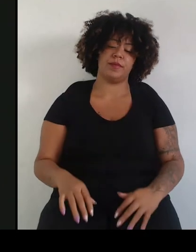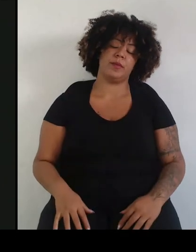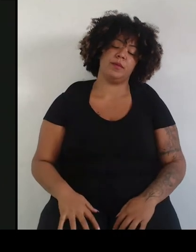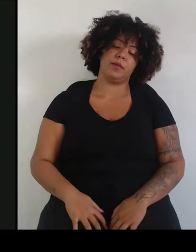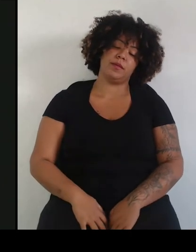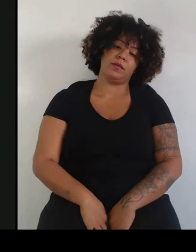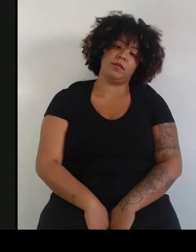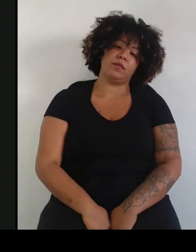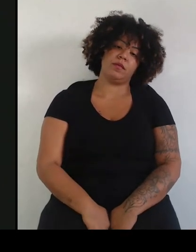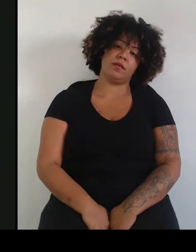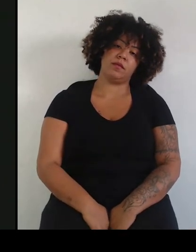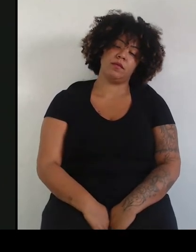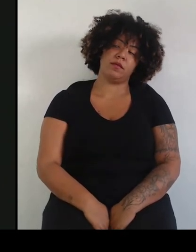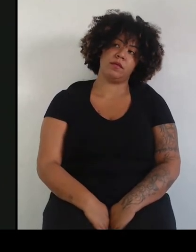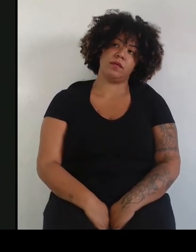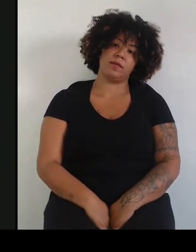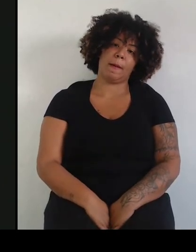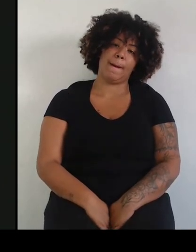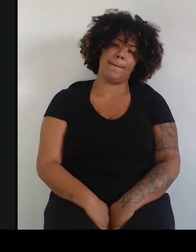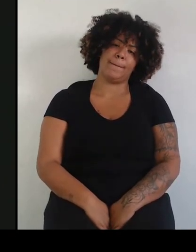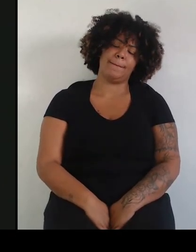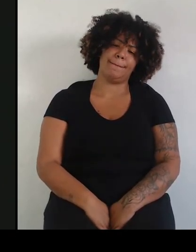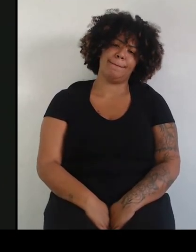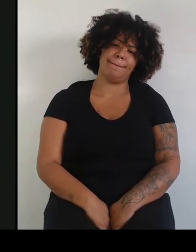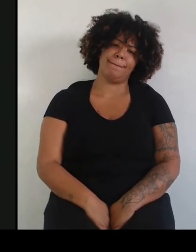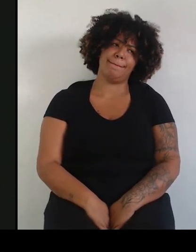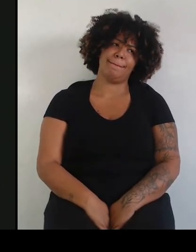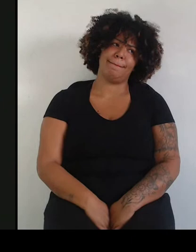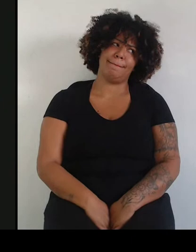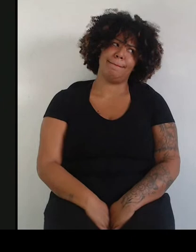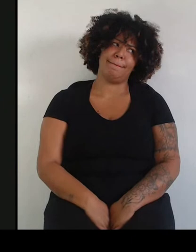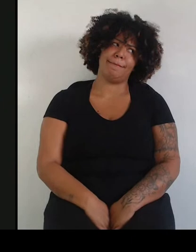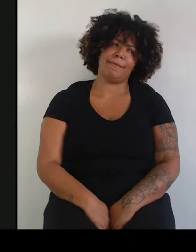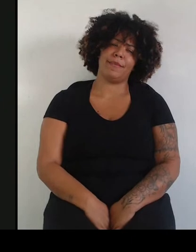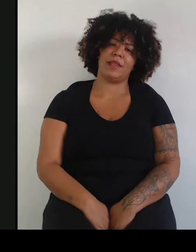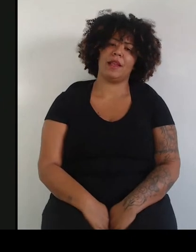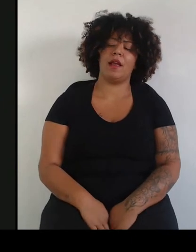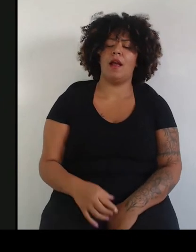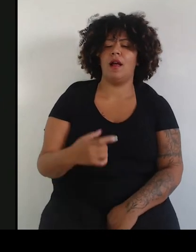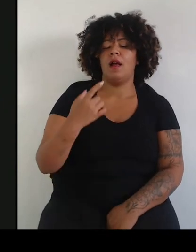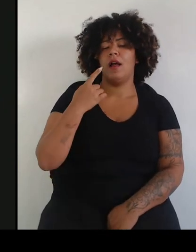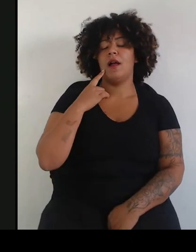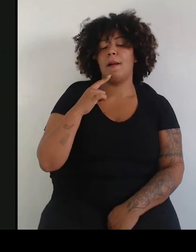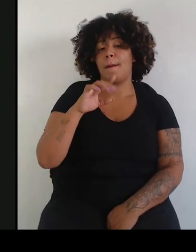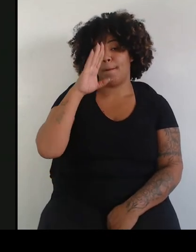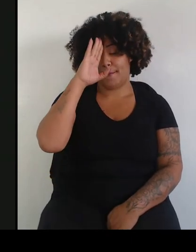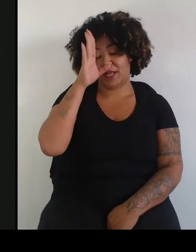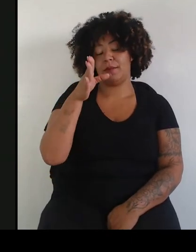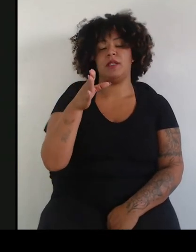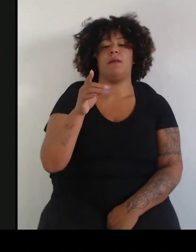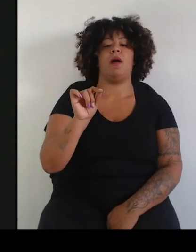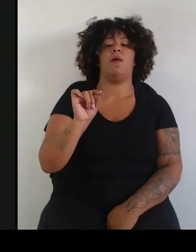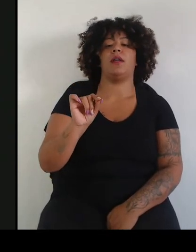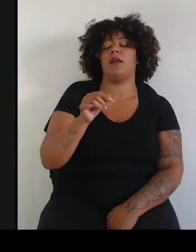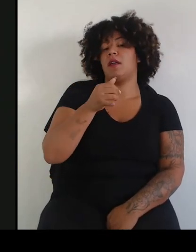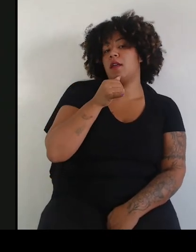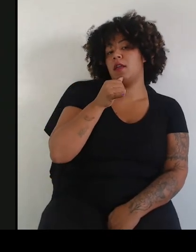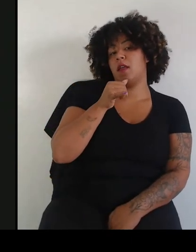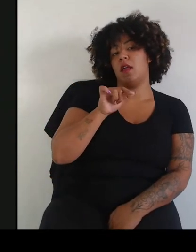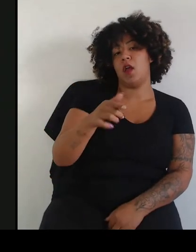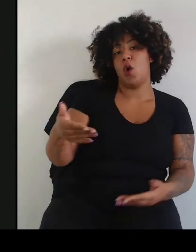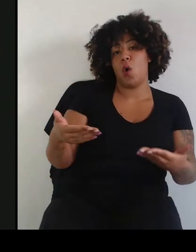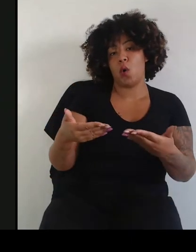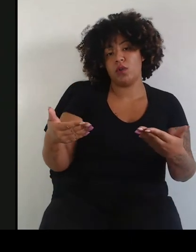pensando aí a partir de linda noclin no ensaio Body Piece